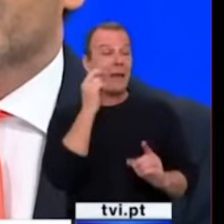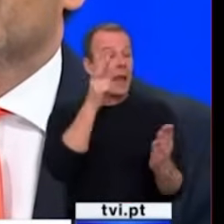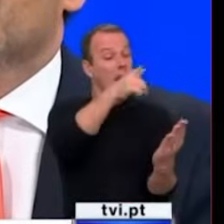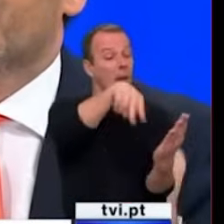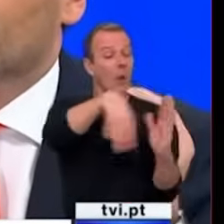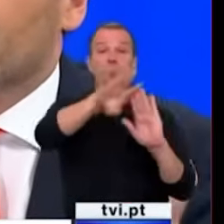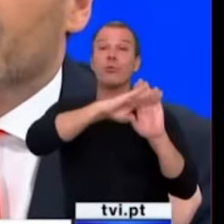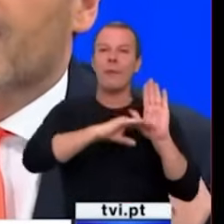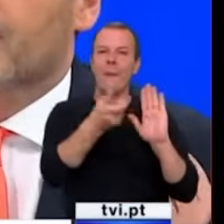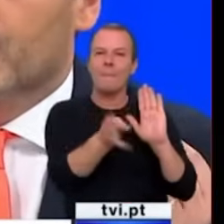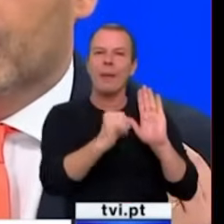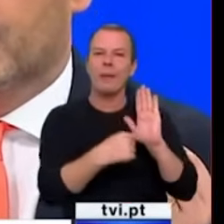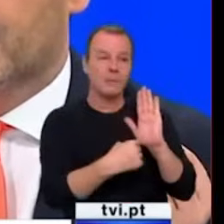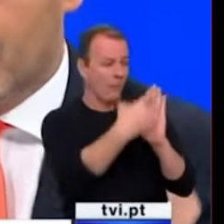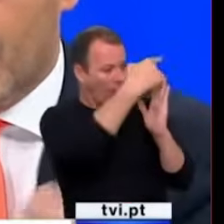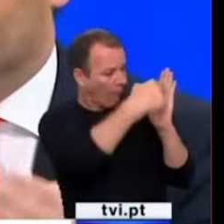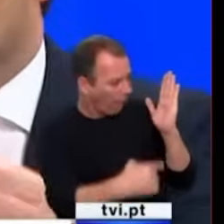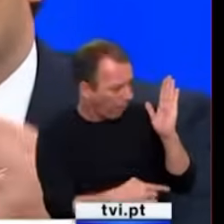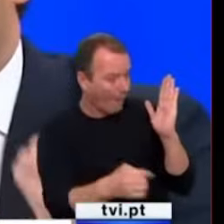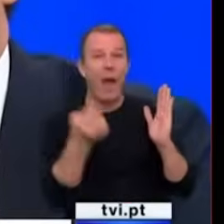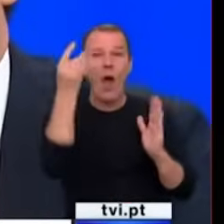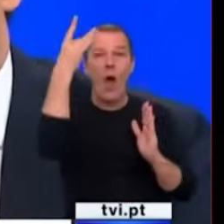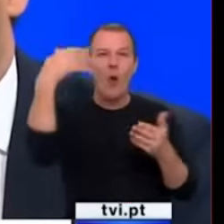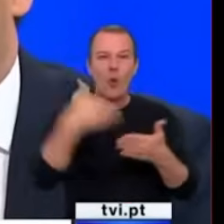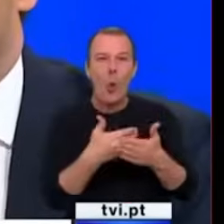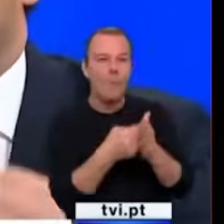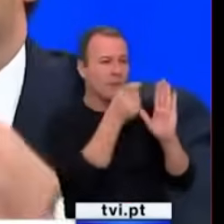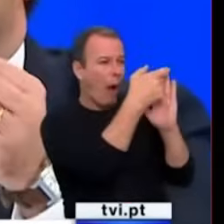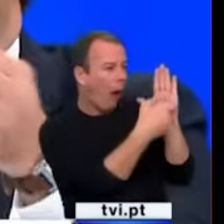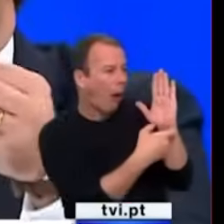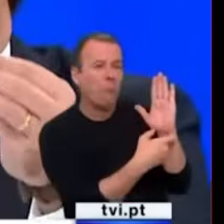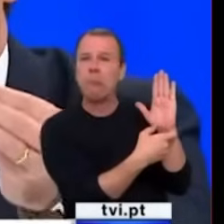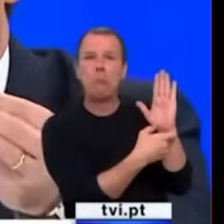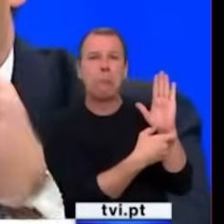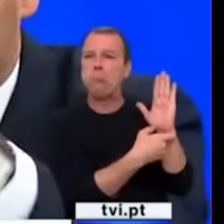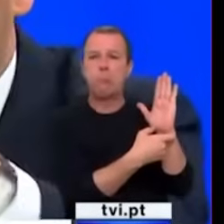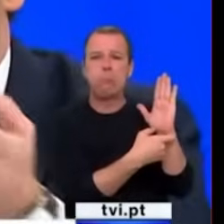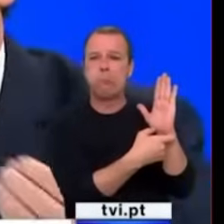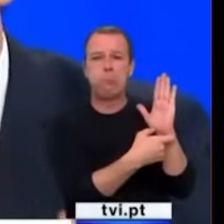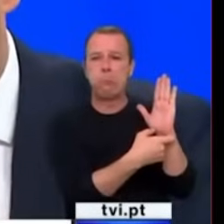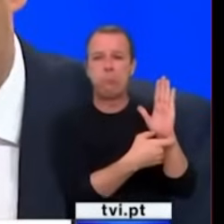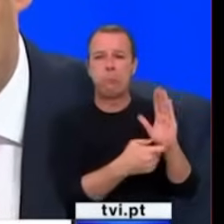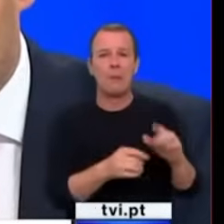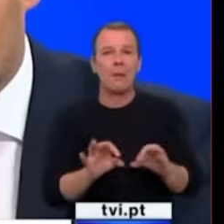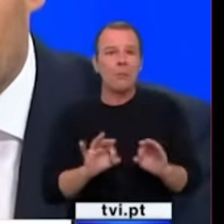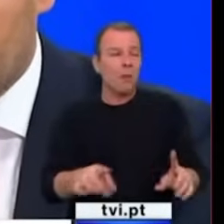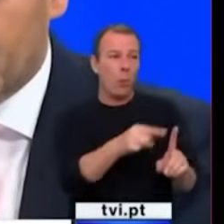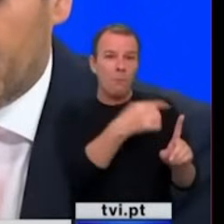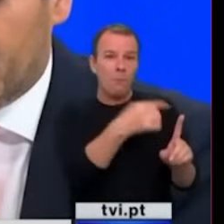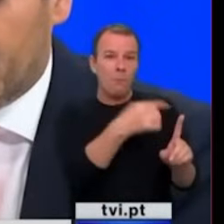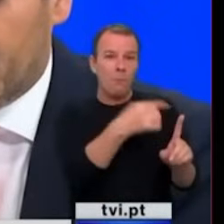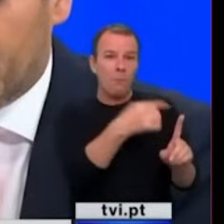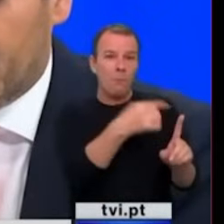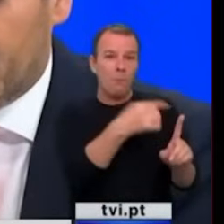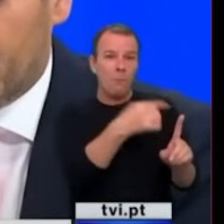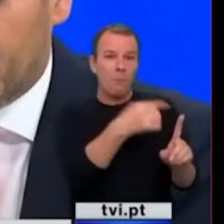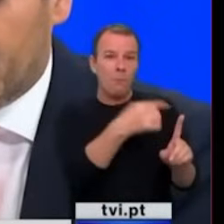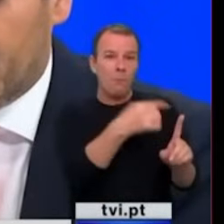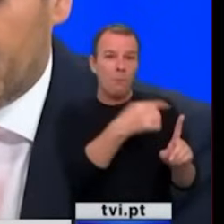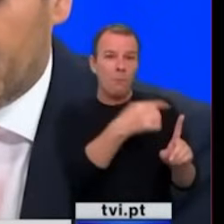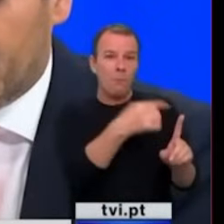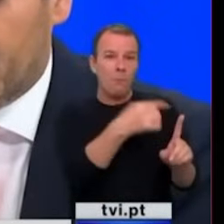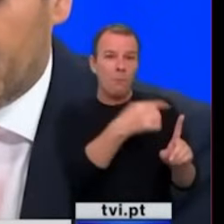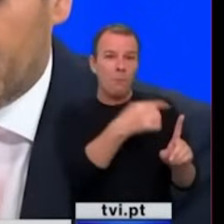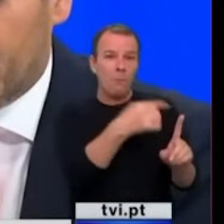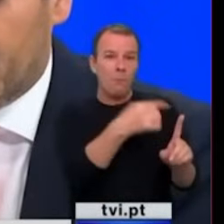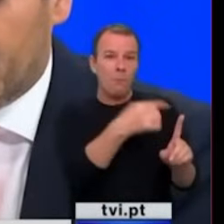PS e não vê uma palavra sobre corrupção ou vê palavras vagas sobre o mecanismo anticorrupção como o Pedro acabou de dizer ó